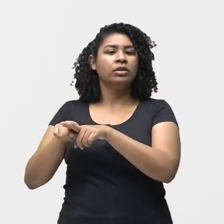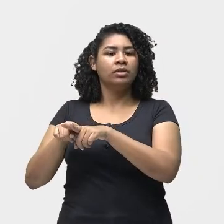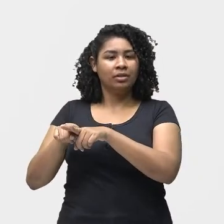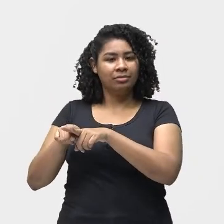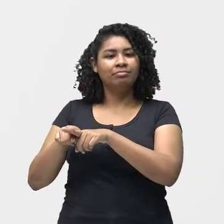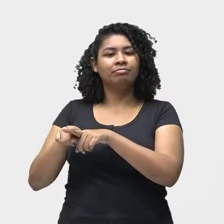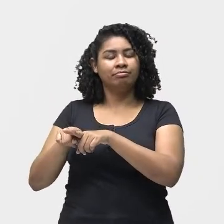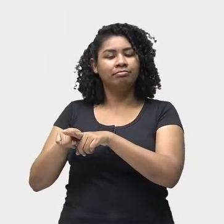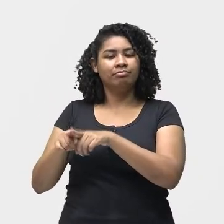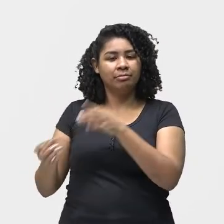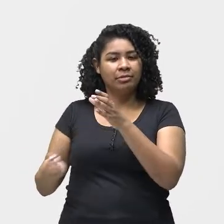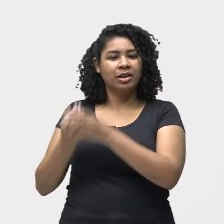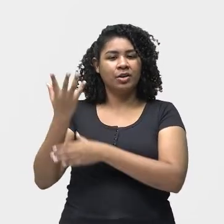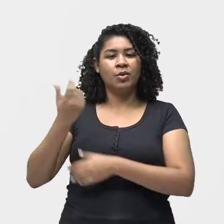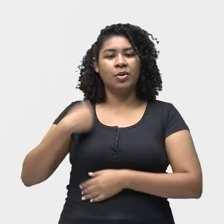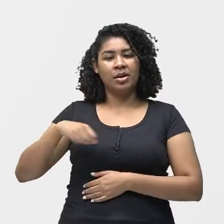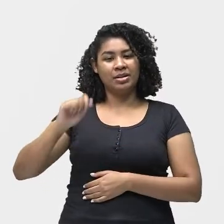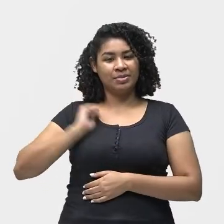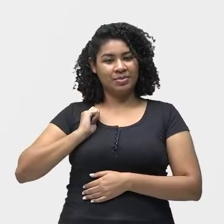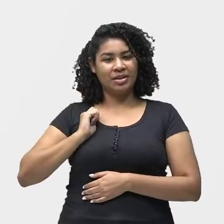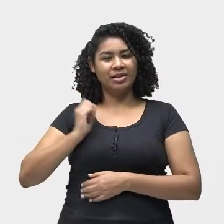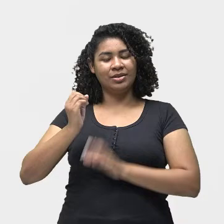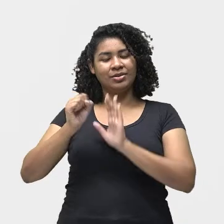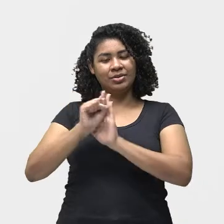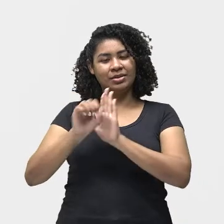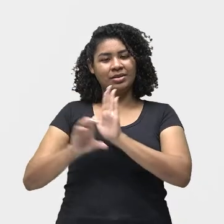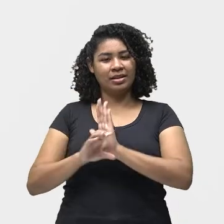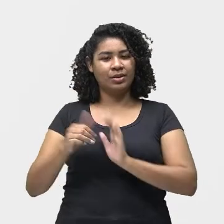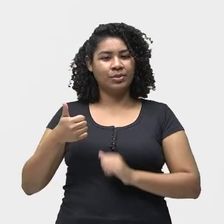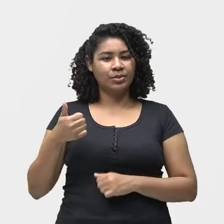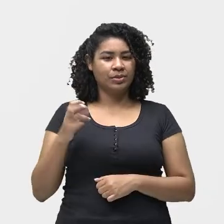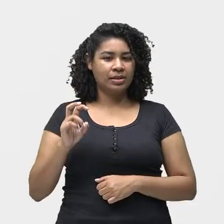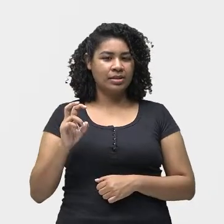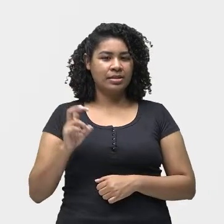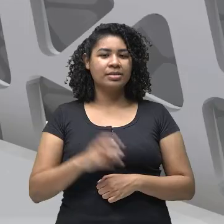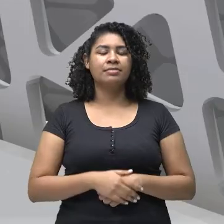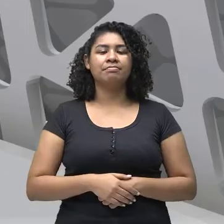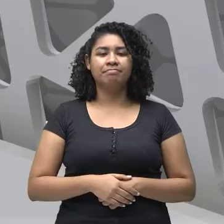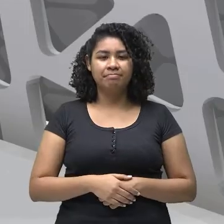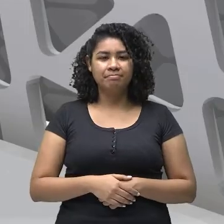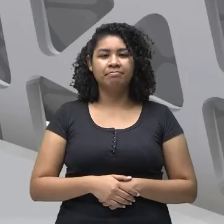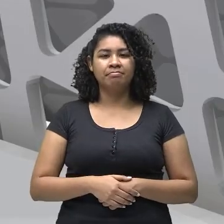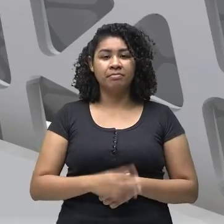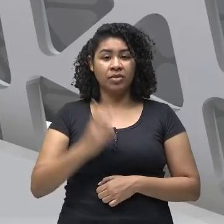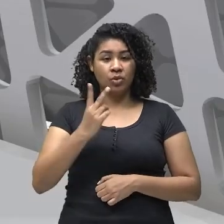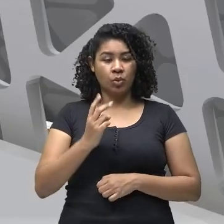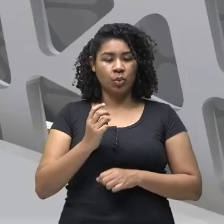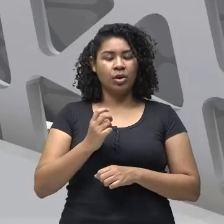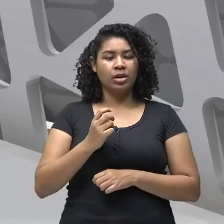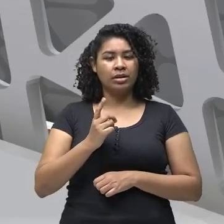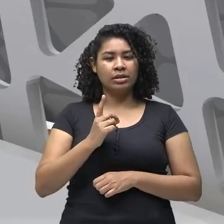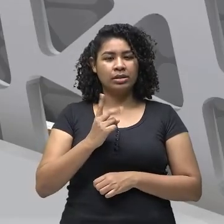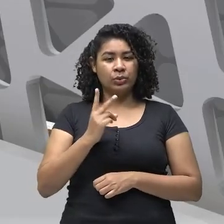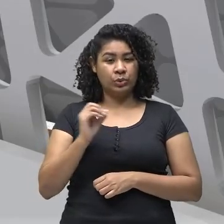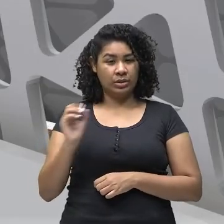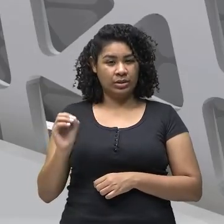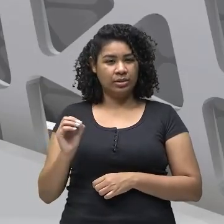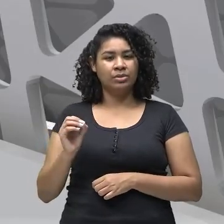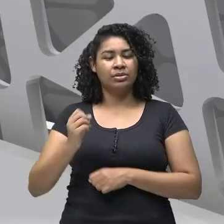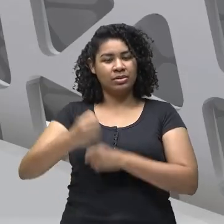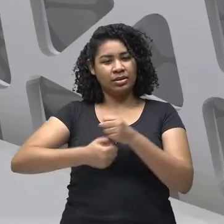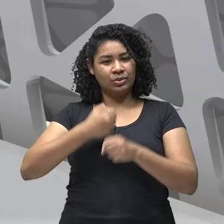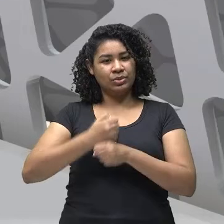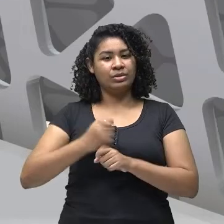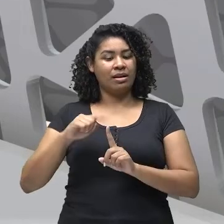e formaria a Espanha moderna no século XV, ou seja, 2 séculos depois. Mas você pode observar